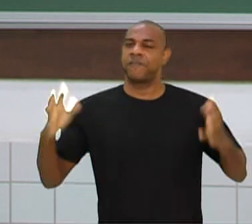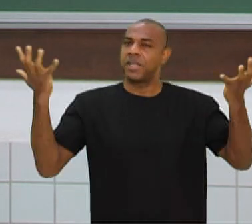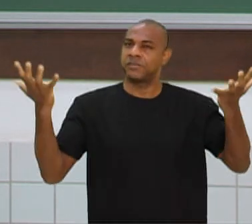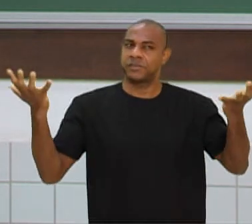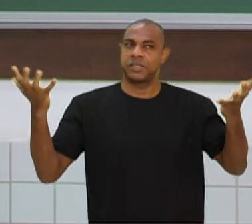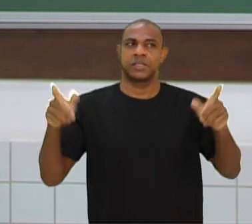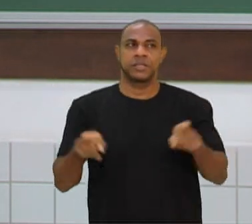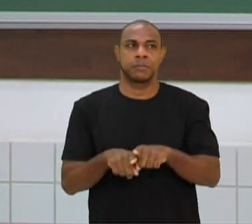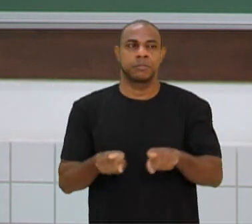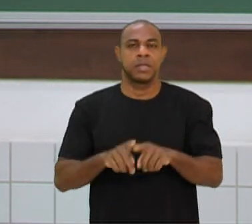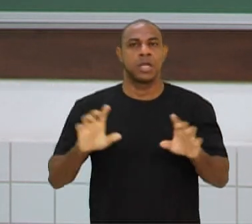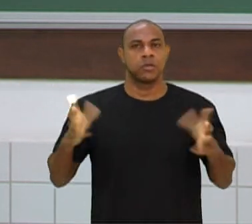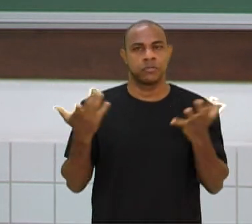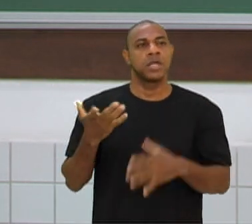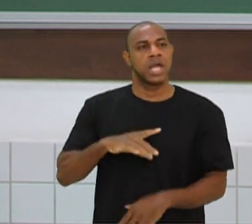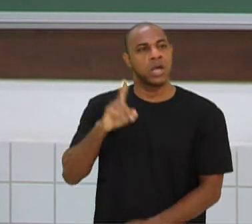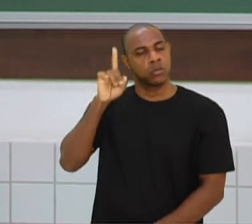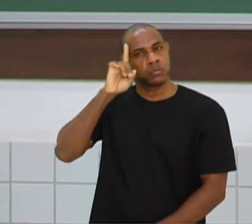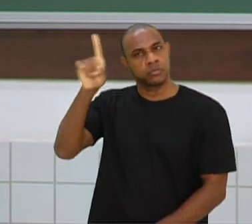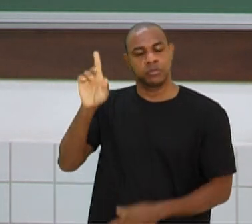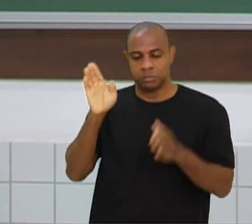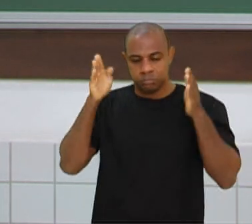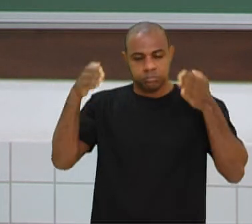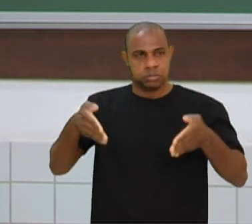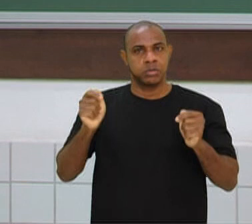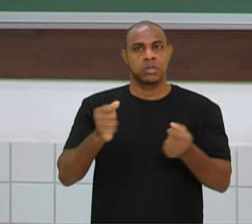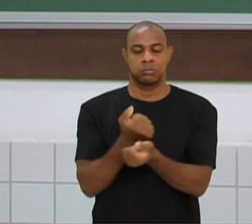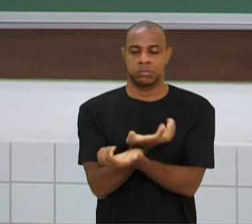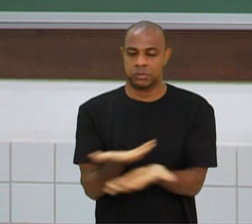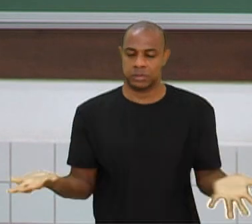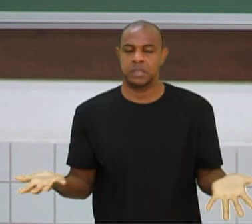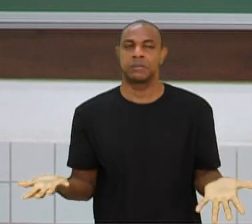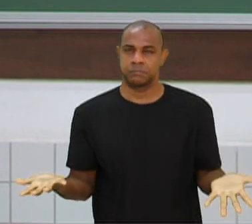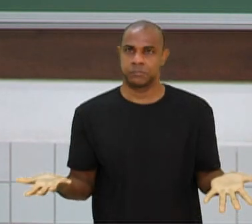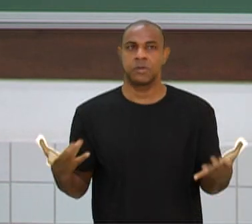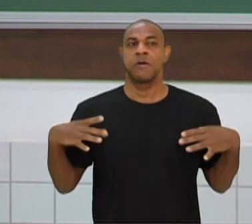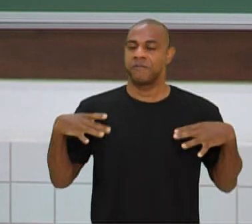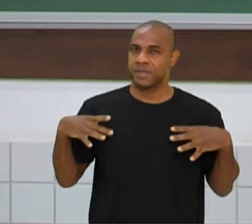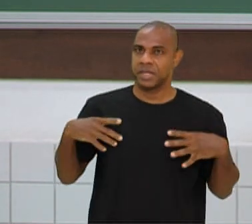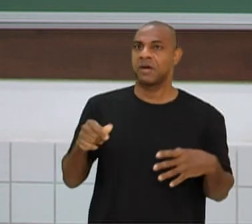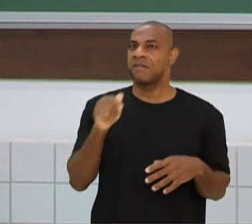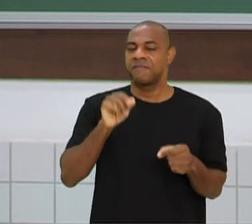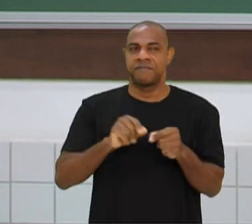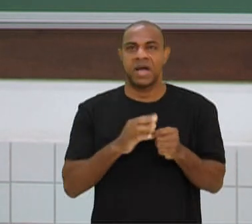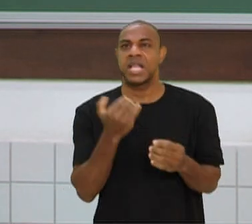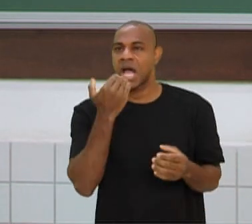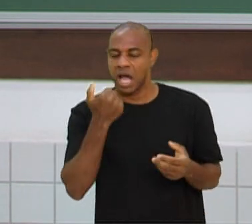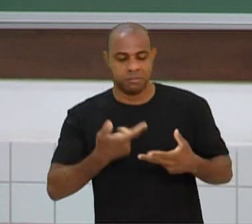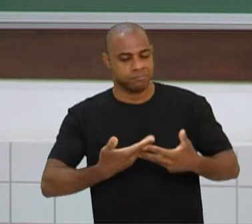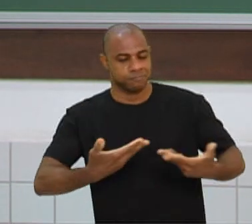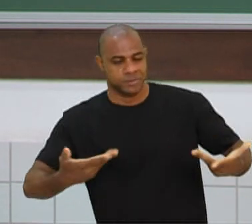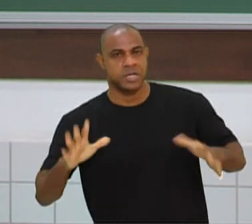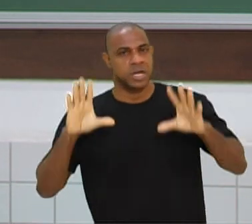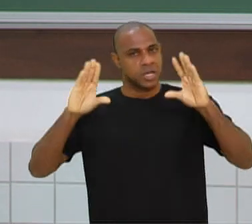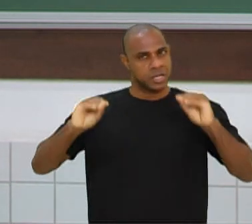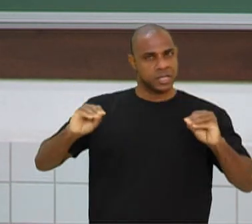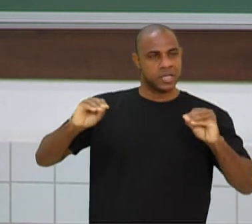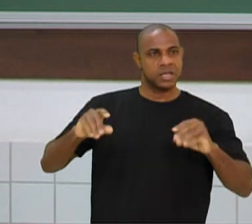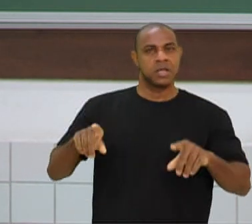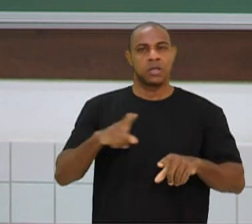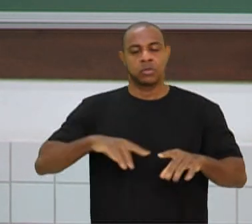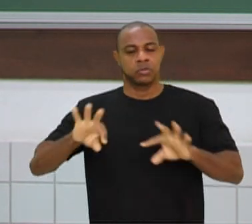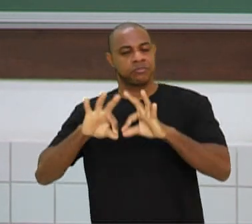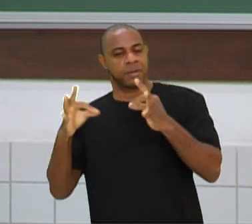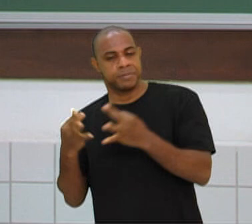dia, o ponto central da celebração do Dia de Ação de Graças é o jantar de Ação de Graças, onde se reúne toda